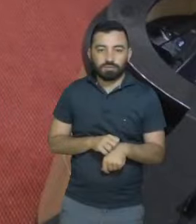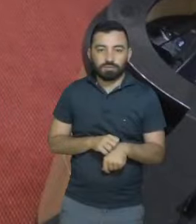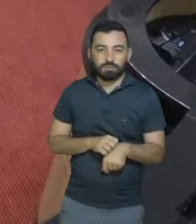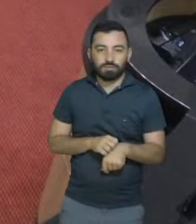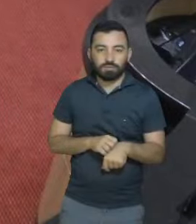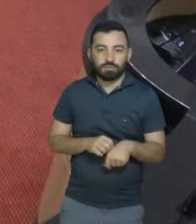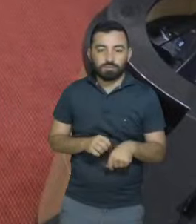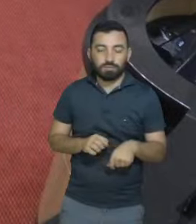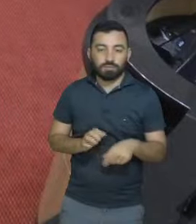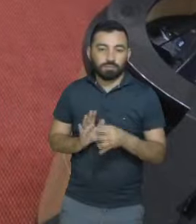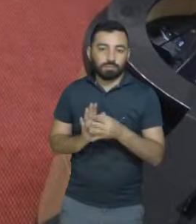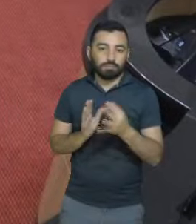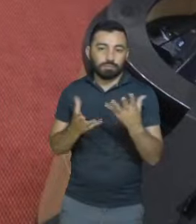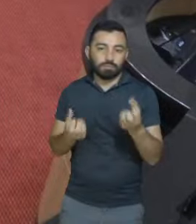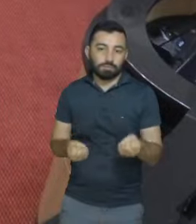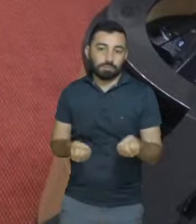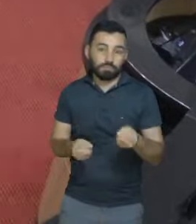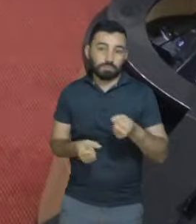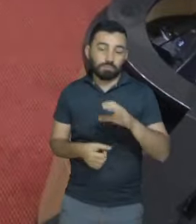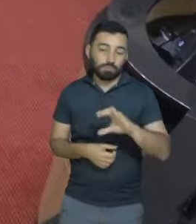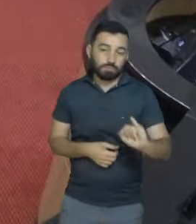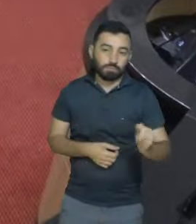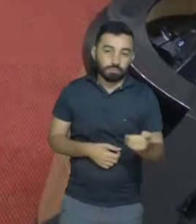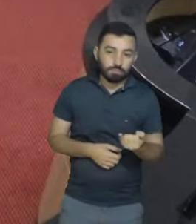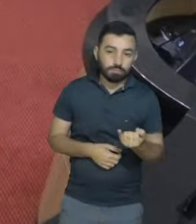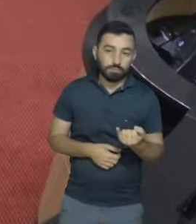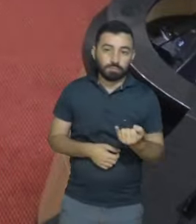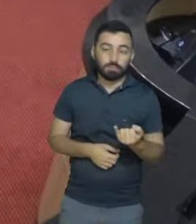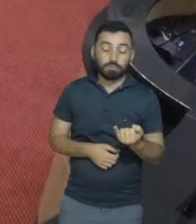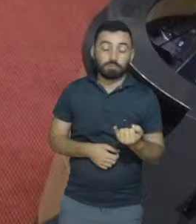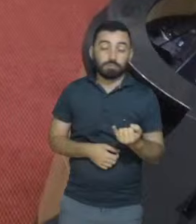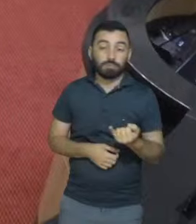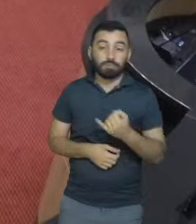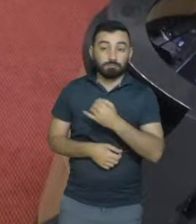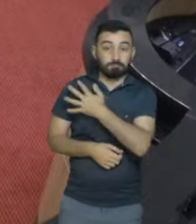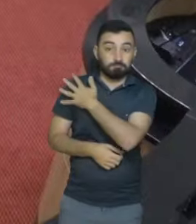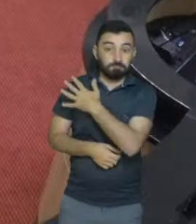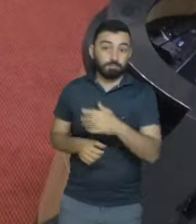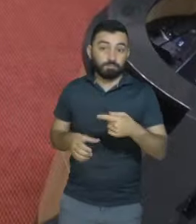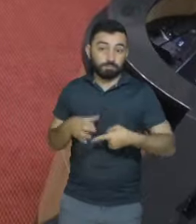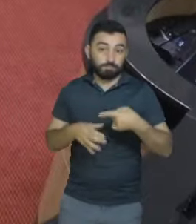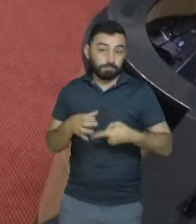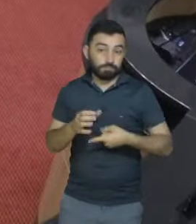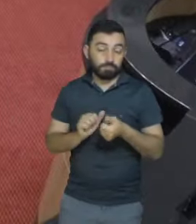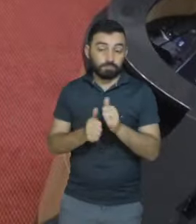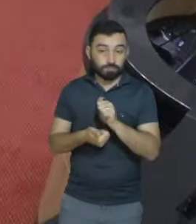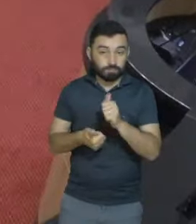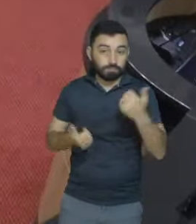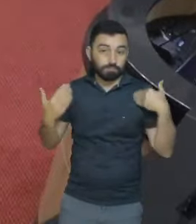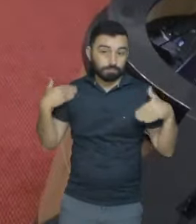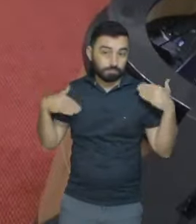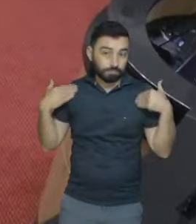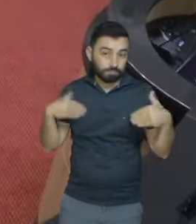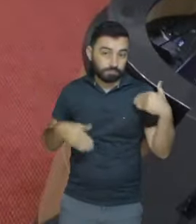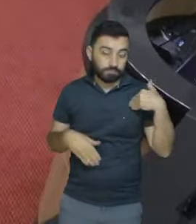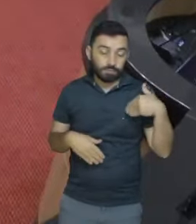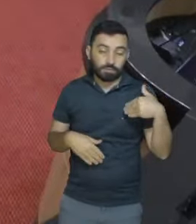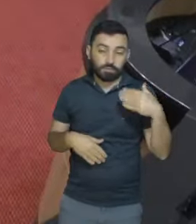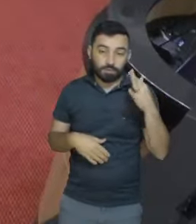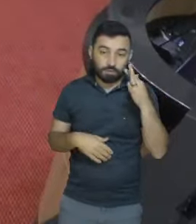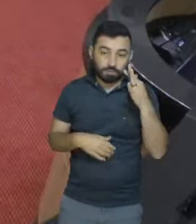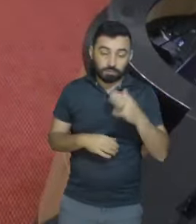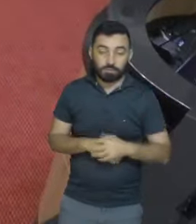Pareceres favoráveis das comissões de Constituição e Justiça, relator deputado Napoleão Bernardes, Comissão de Esporte e Lazer, relator deputado Fernando Krelink, em